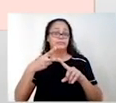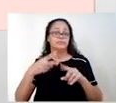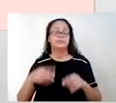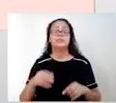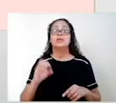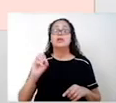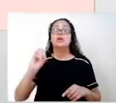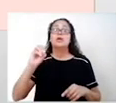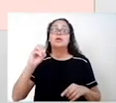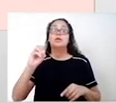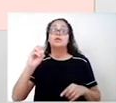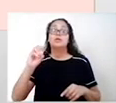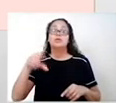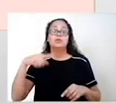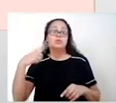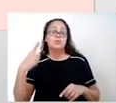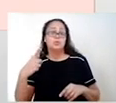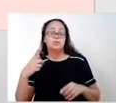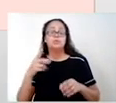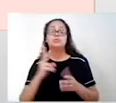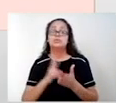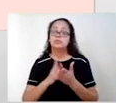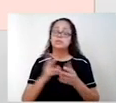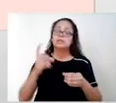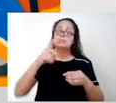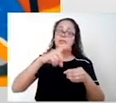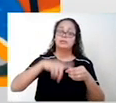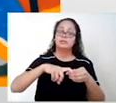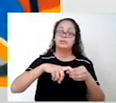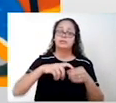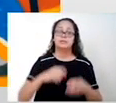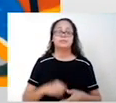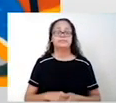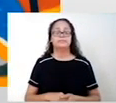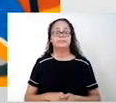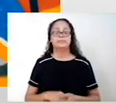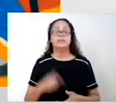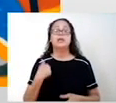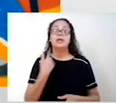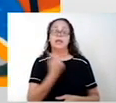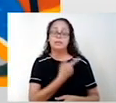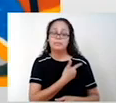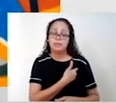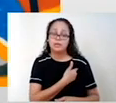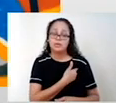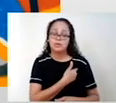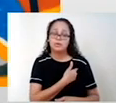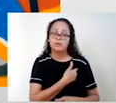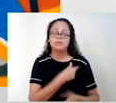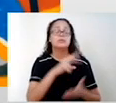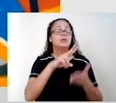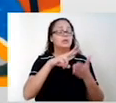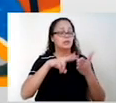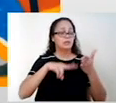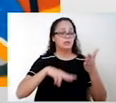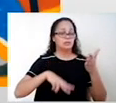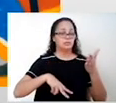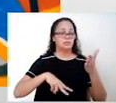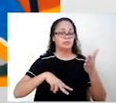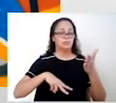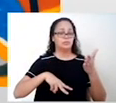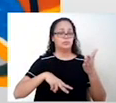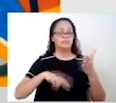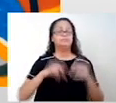têm somente a verossimilhança interna, tá? E para nós entrarmos agora um pouco nessa leitura, que